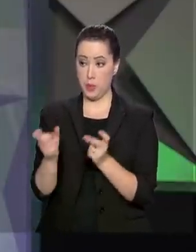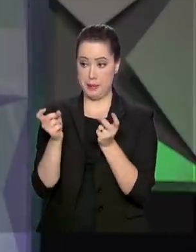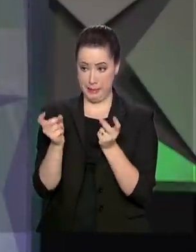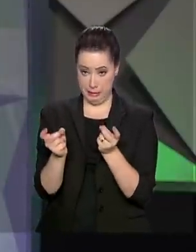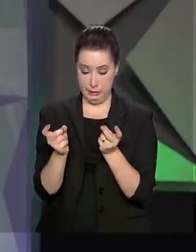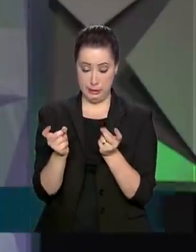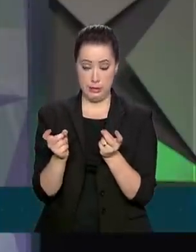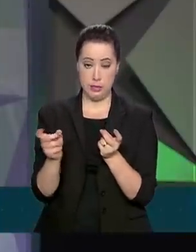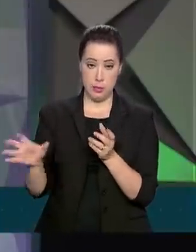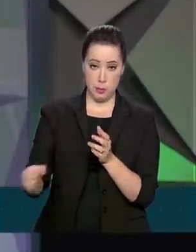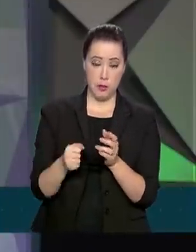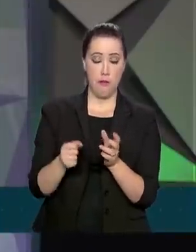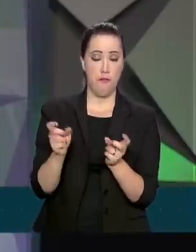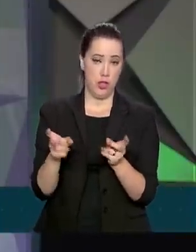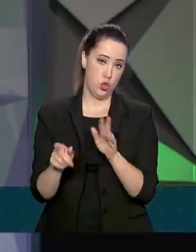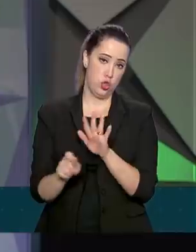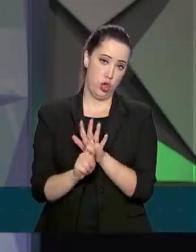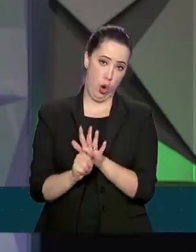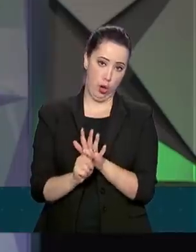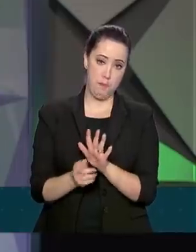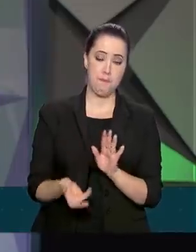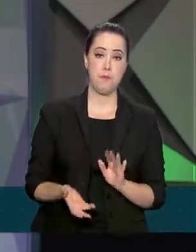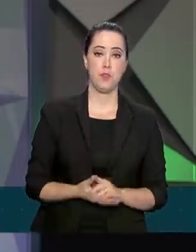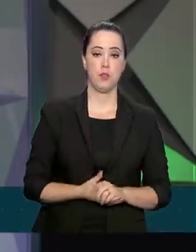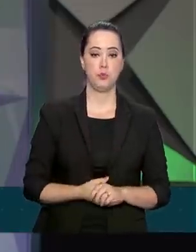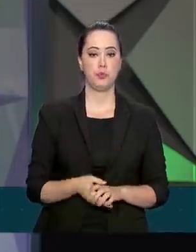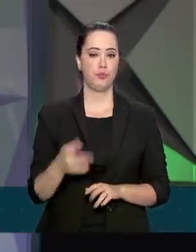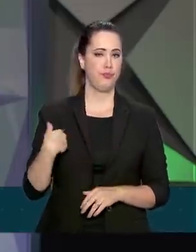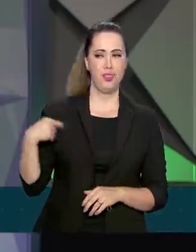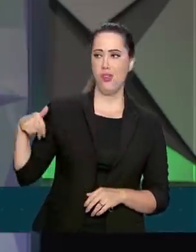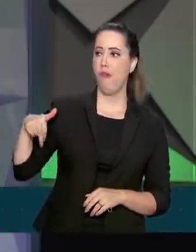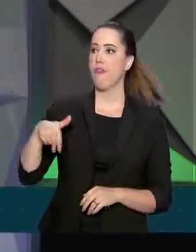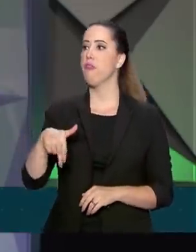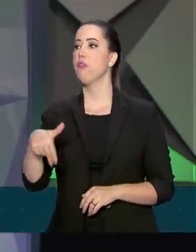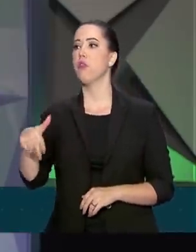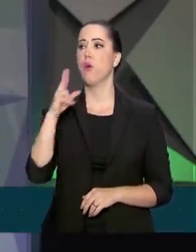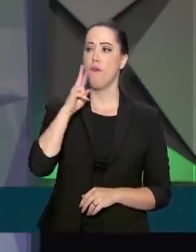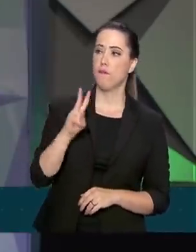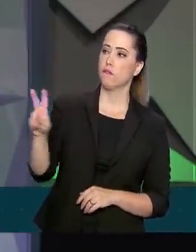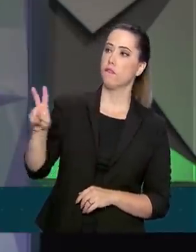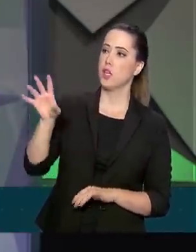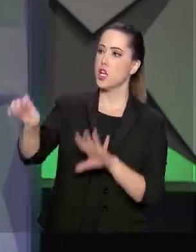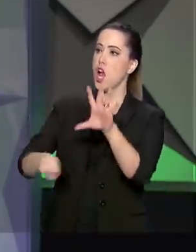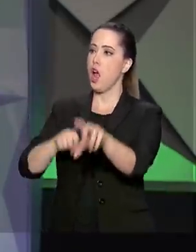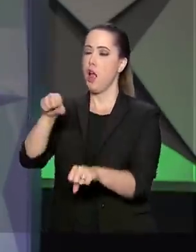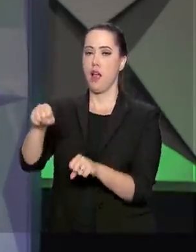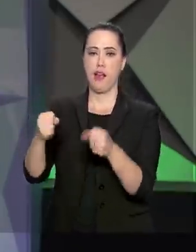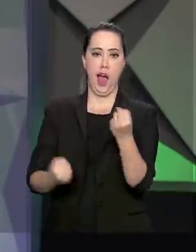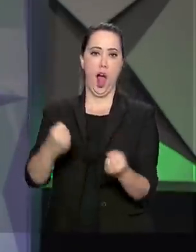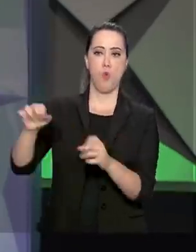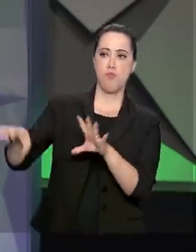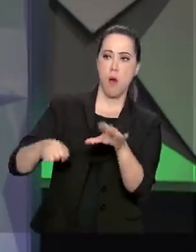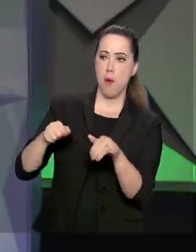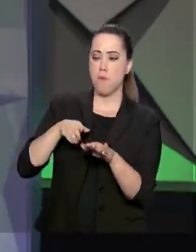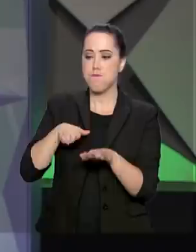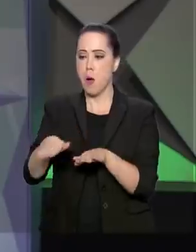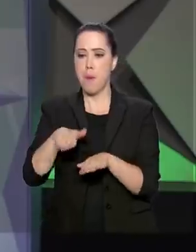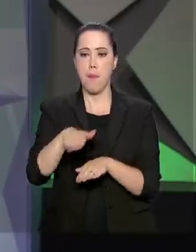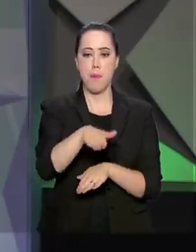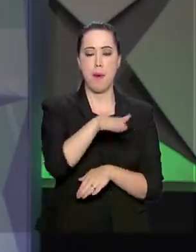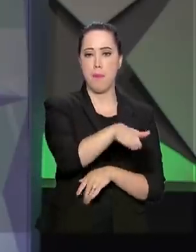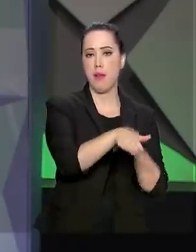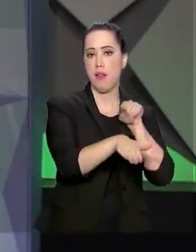delegacias ou pátios da Receita Federal, tem lá quase uma centena de veículos apreendidos, muitas deles já